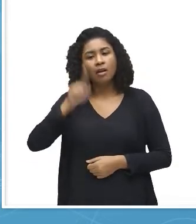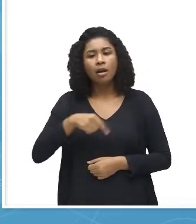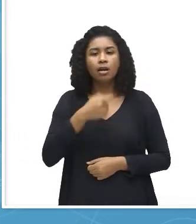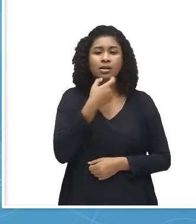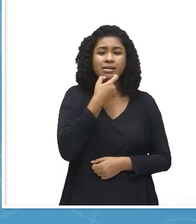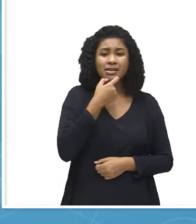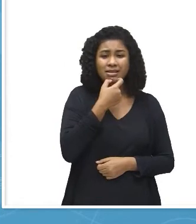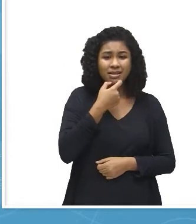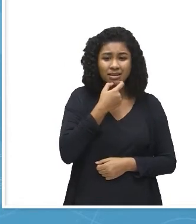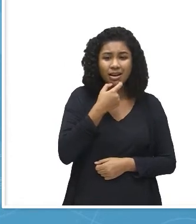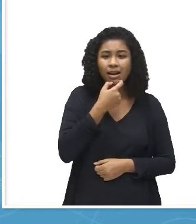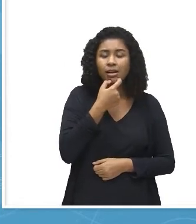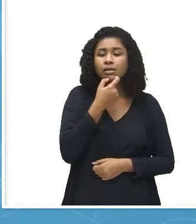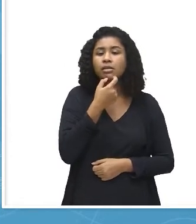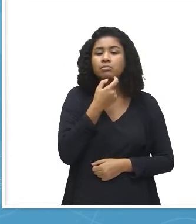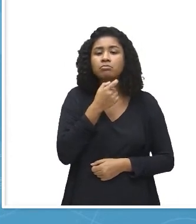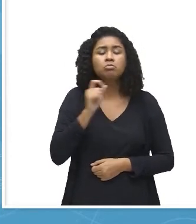terem,